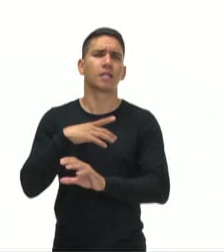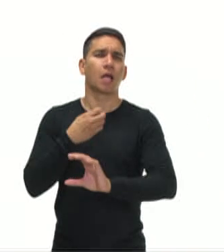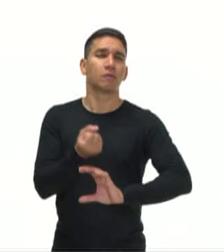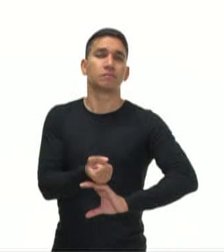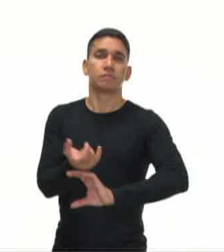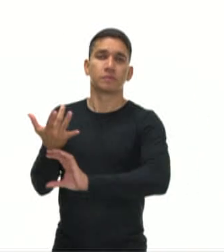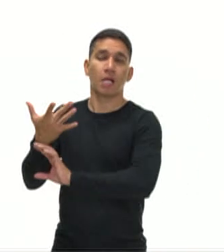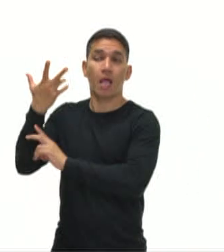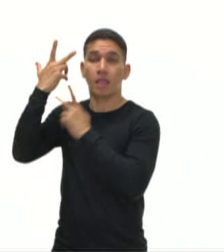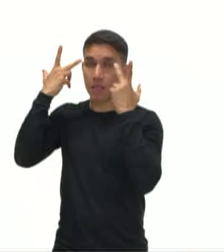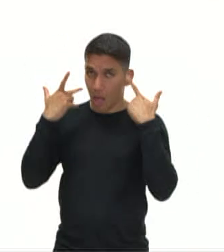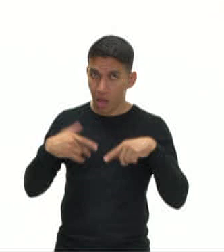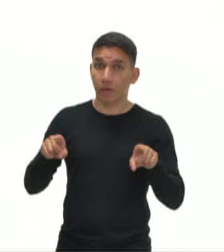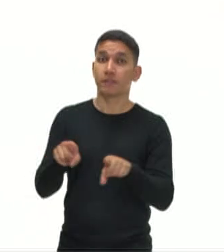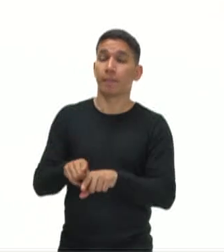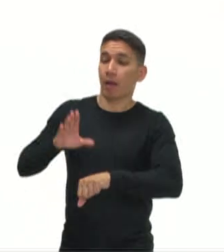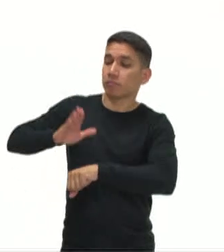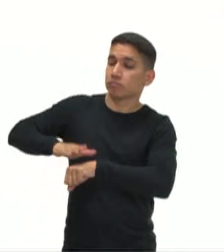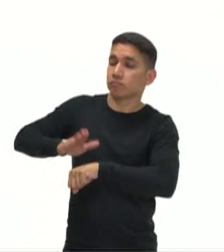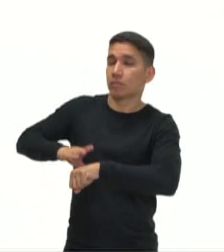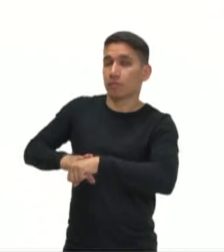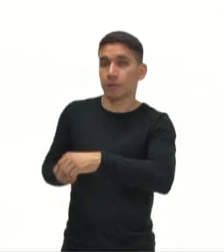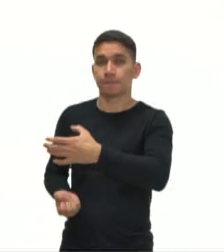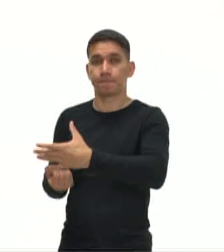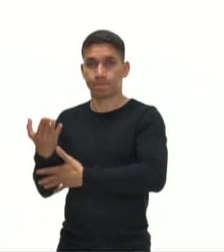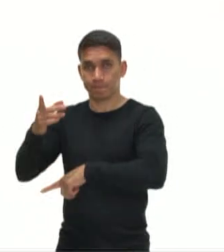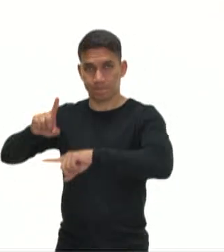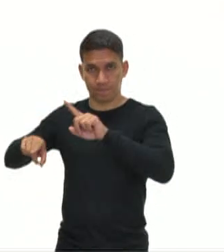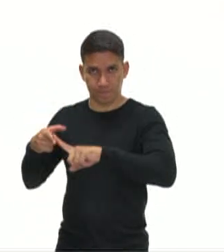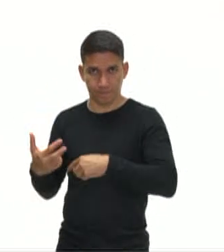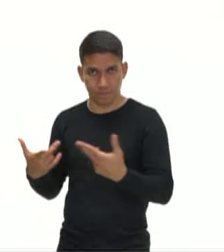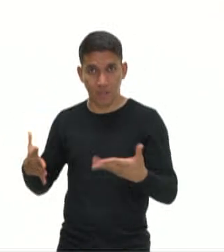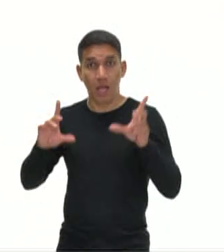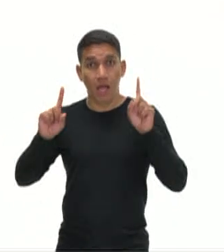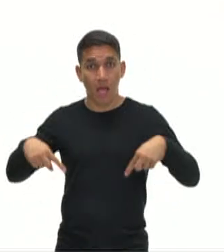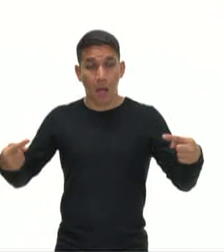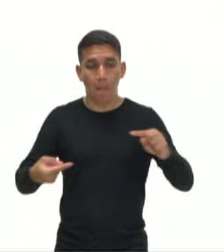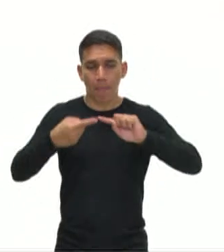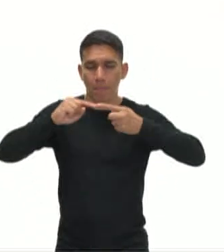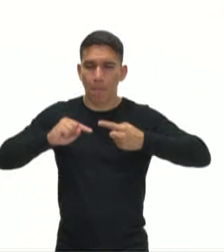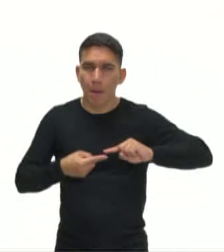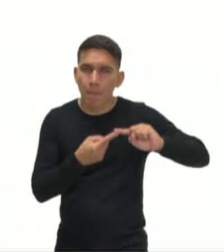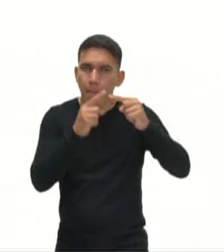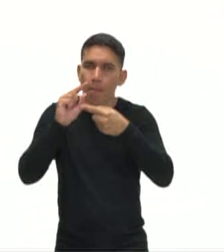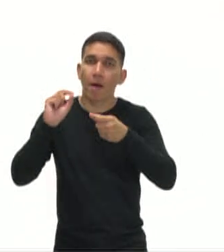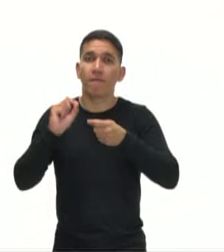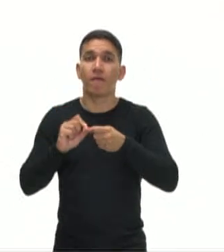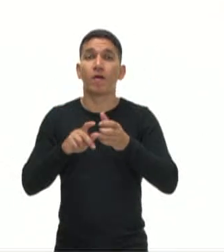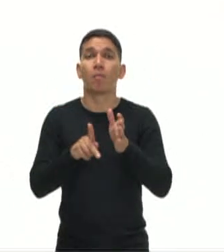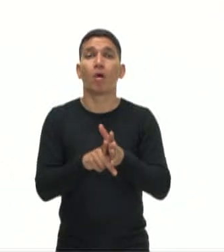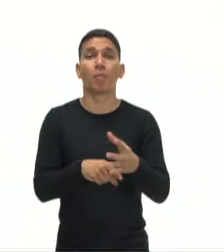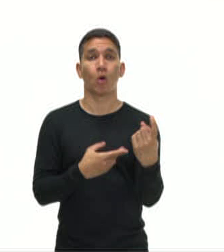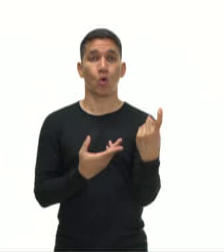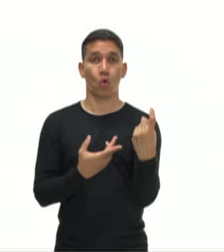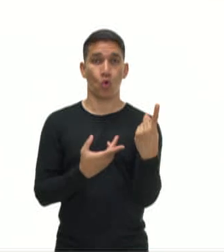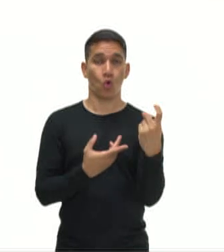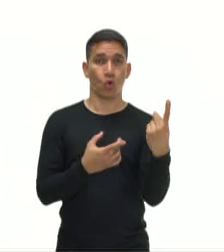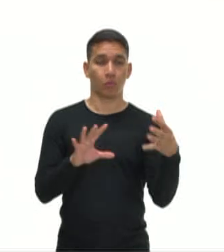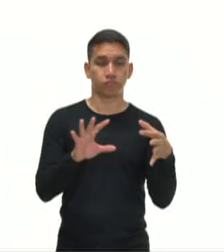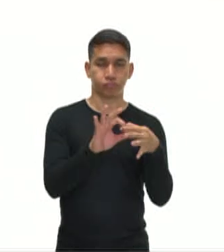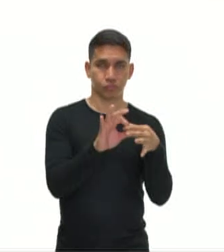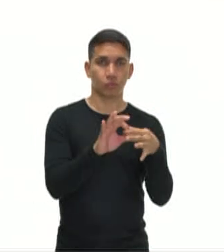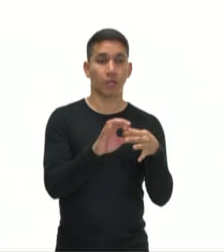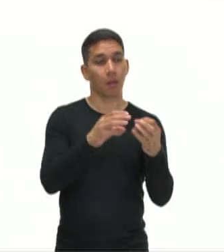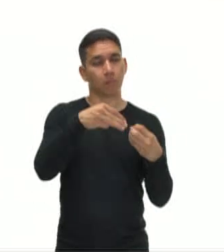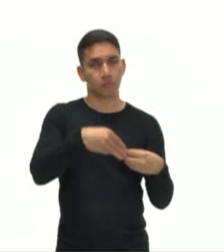polímeros naturais e sintéticos e que eles são formados por ligações que ocorrem entre monômeros. Eles podem